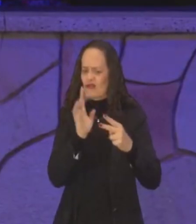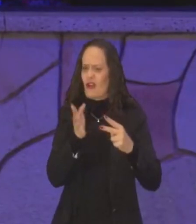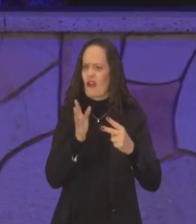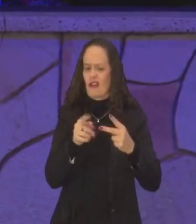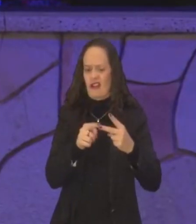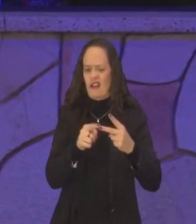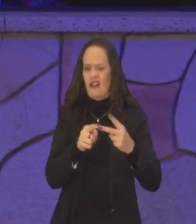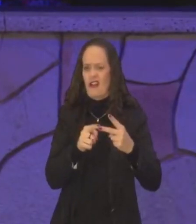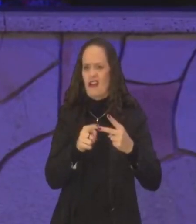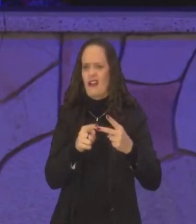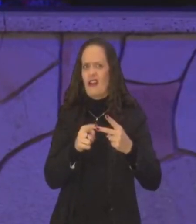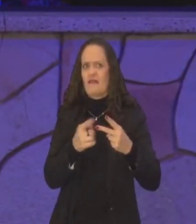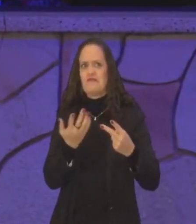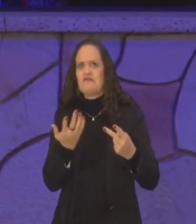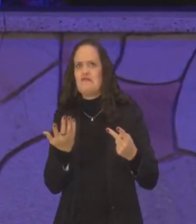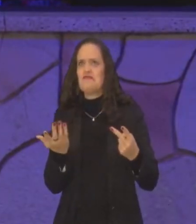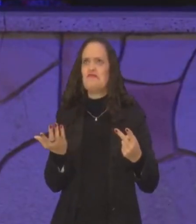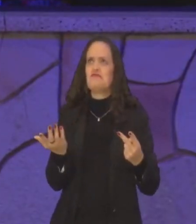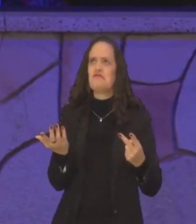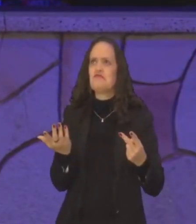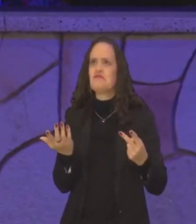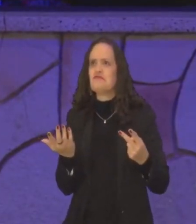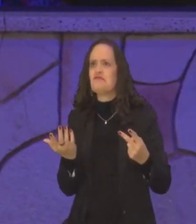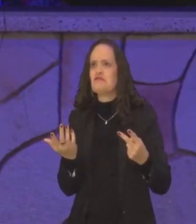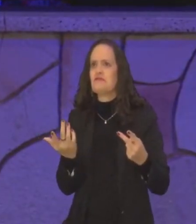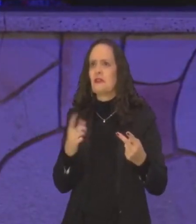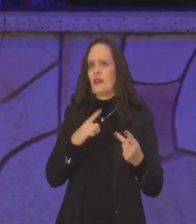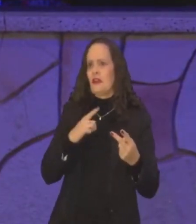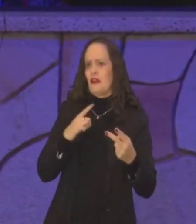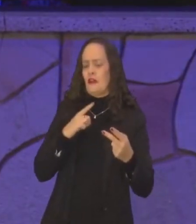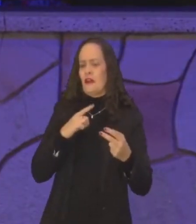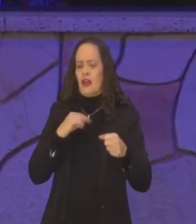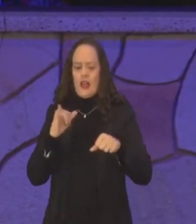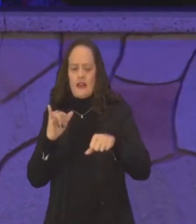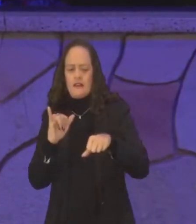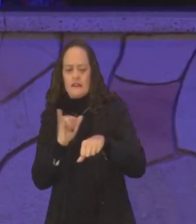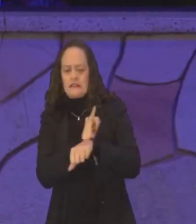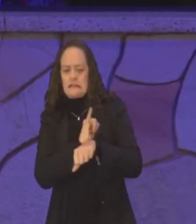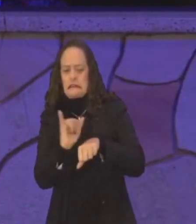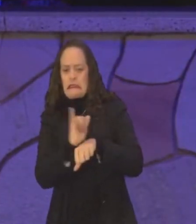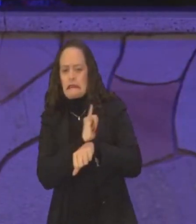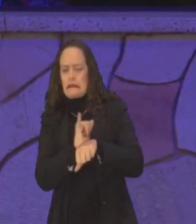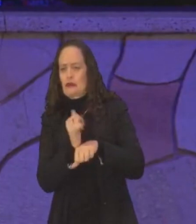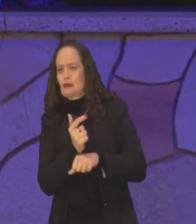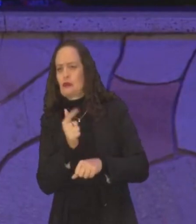foi uma estratégia de beligerância,